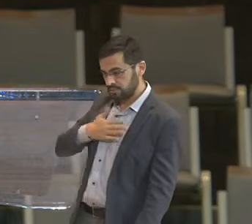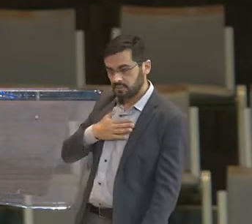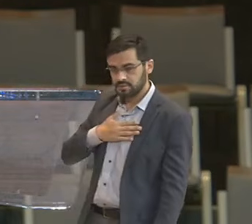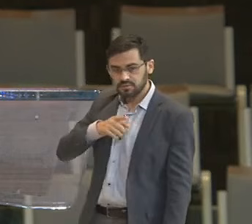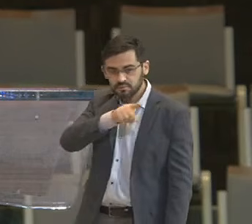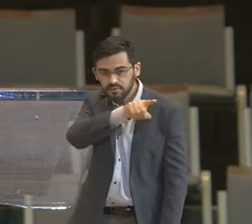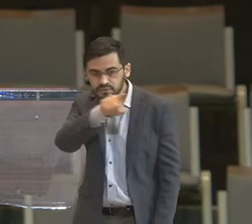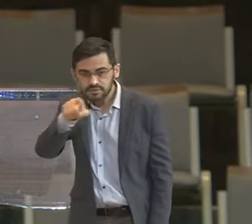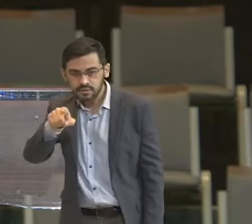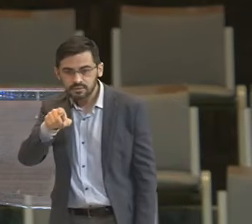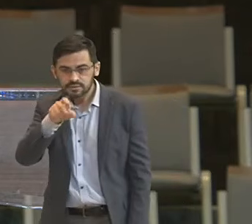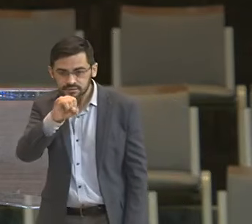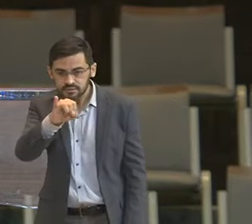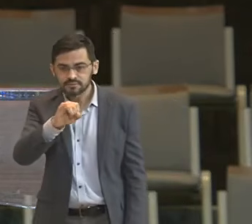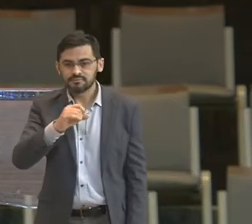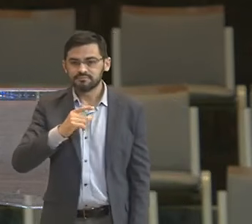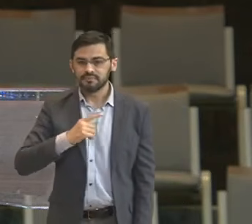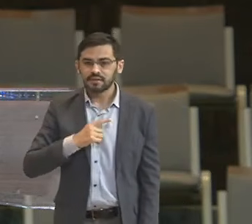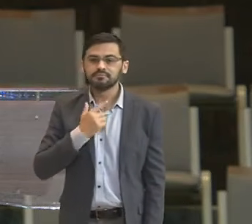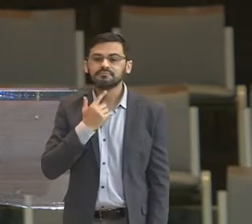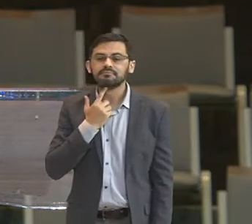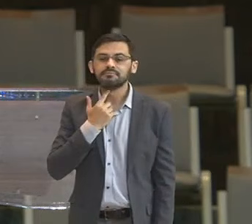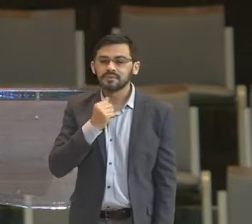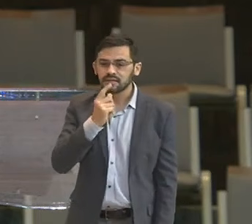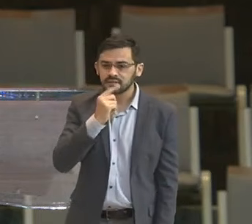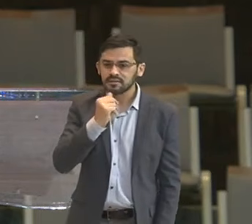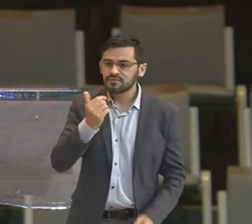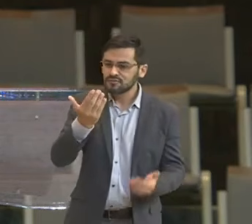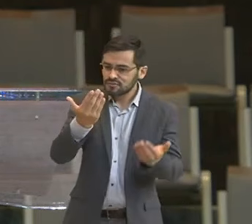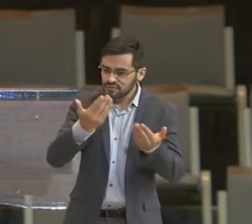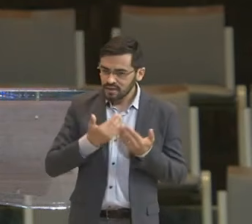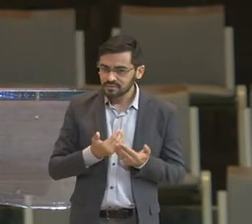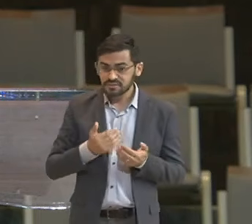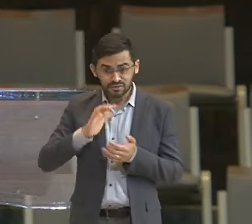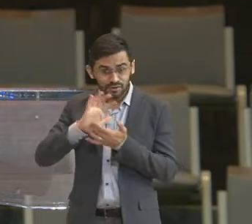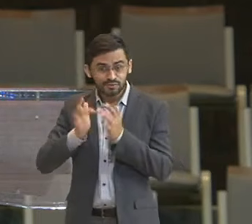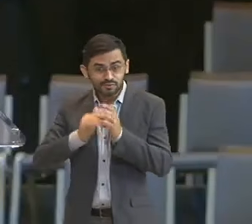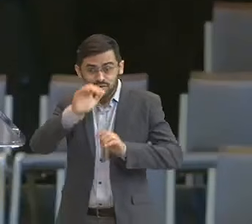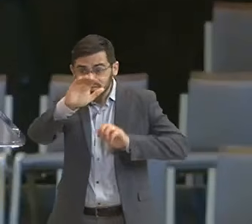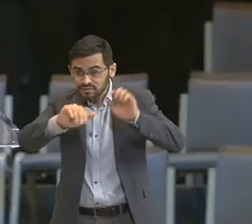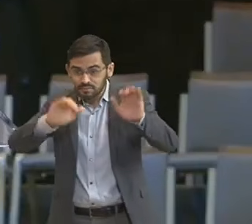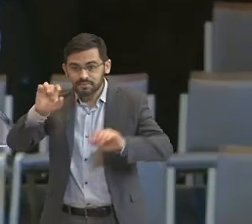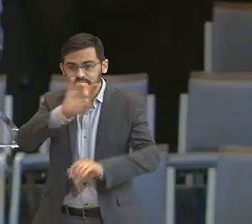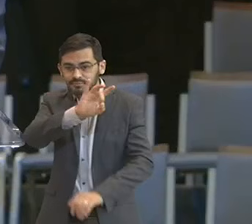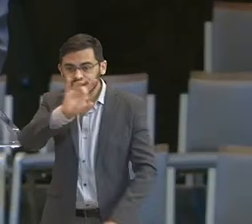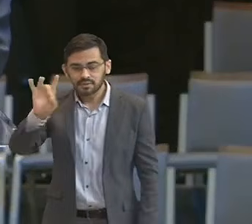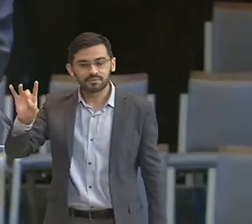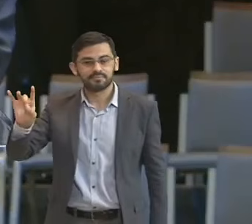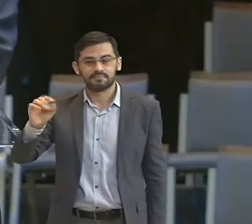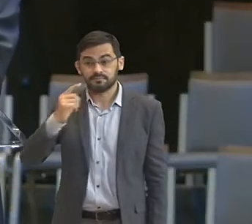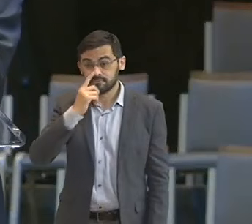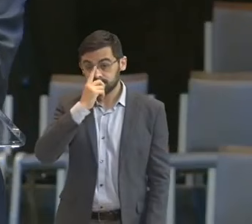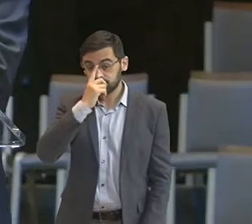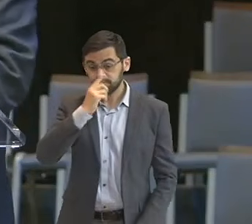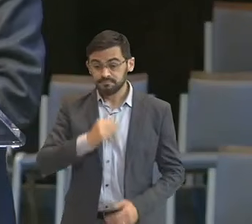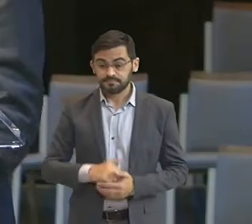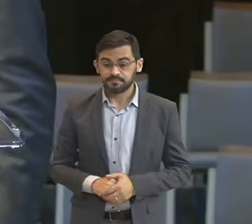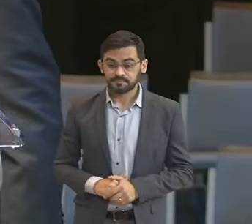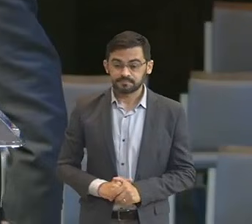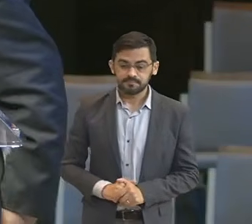se você tem sede, vem a mim e beba. E por fim,